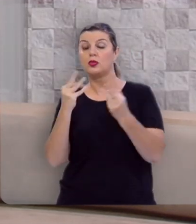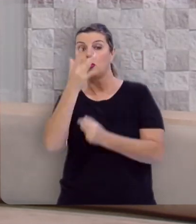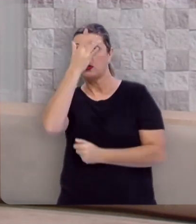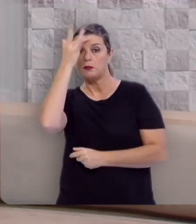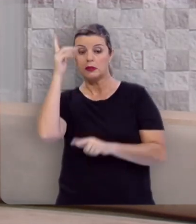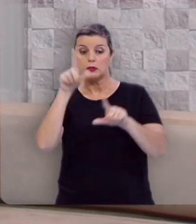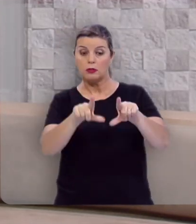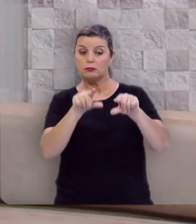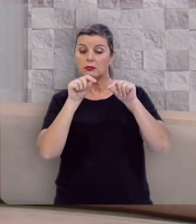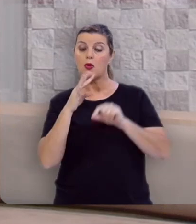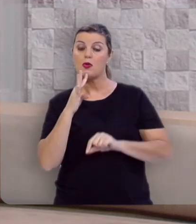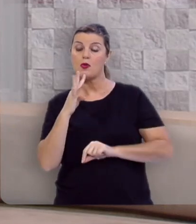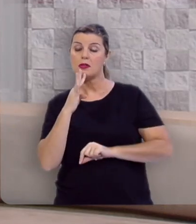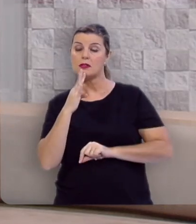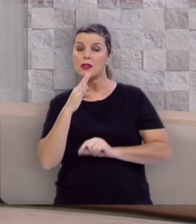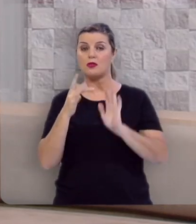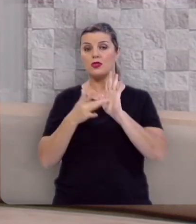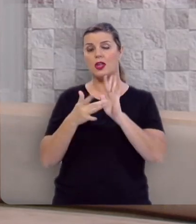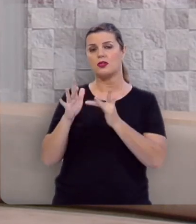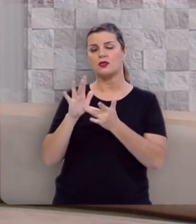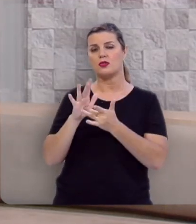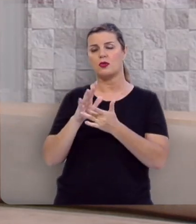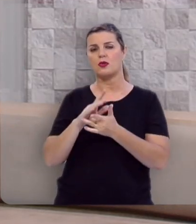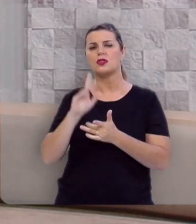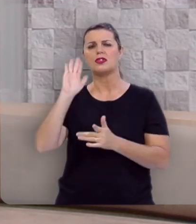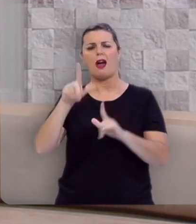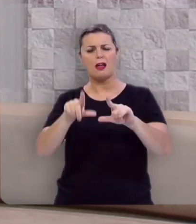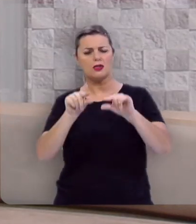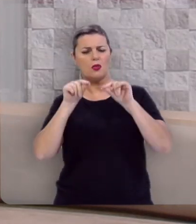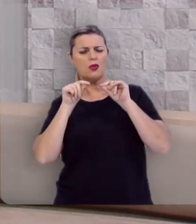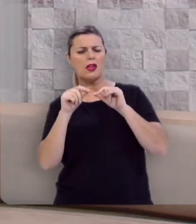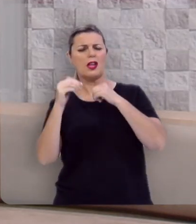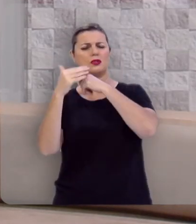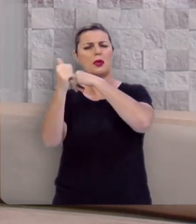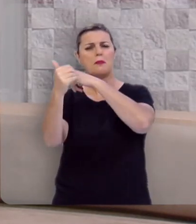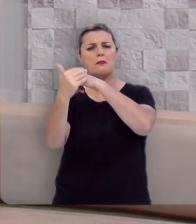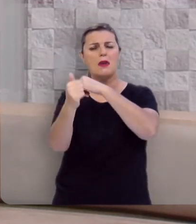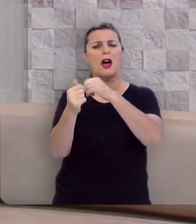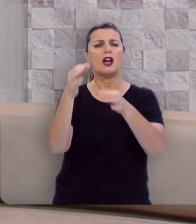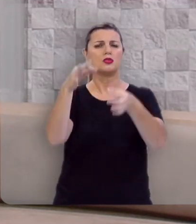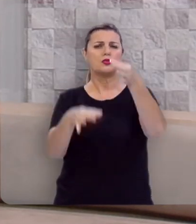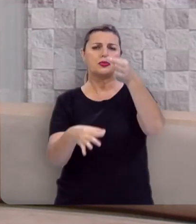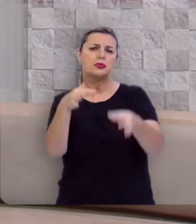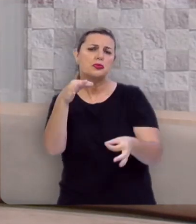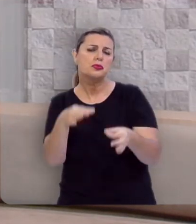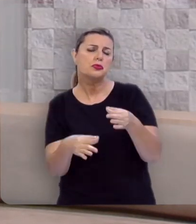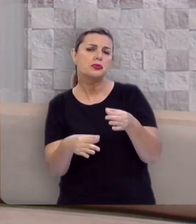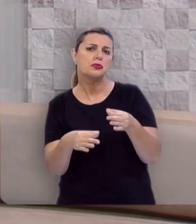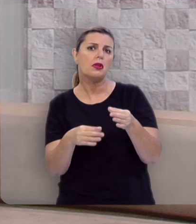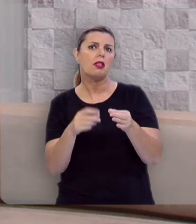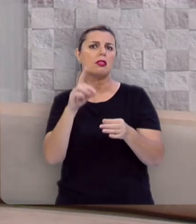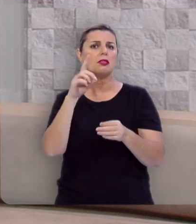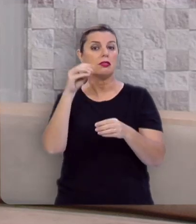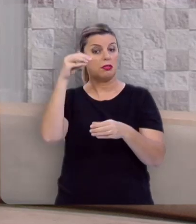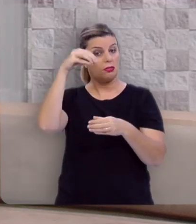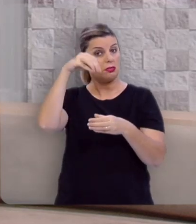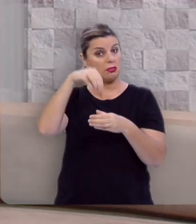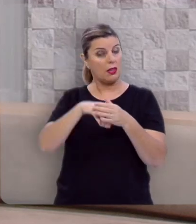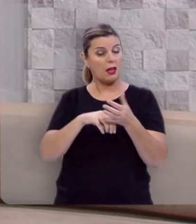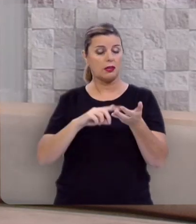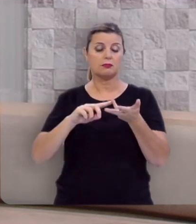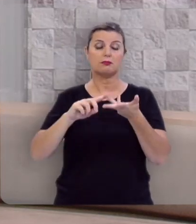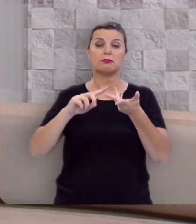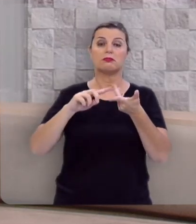todo aquele que Deus conheceu de antemão foi predestinado, foi chamado, foi justificado, dentro